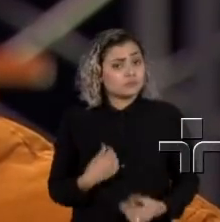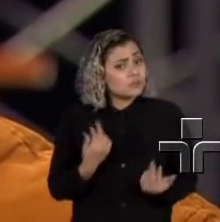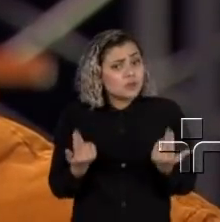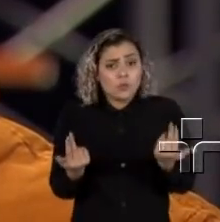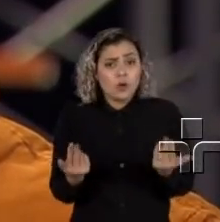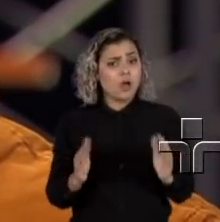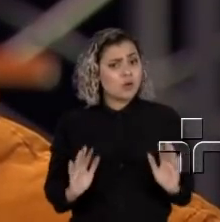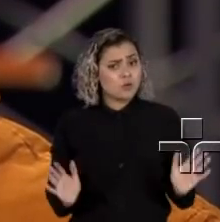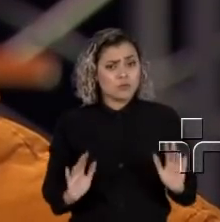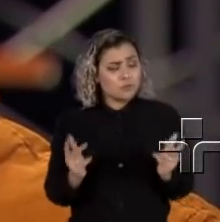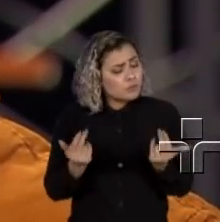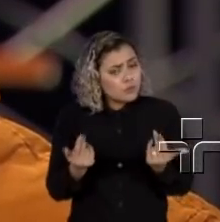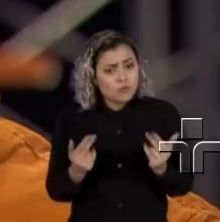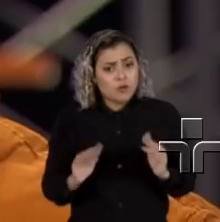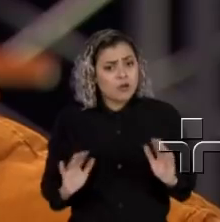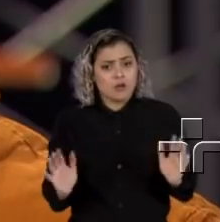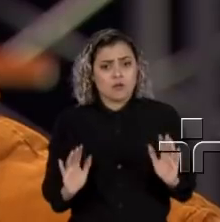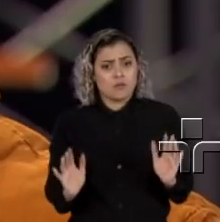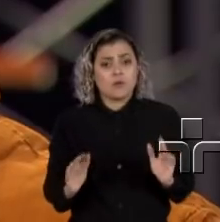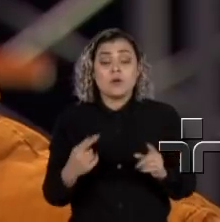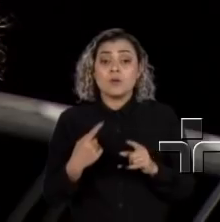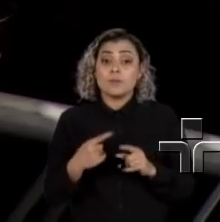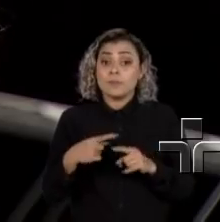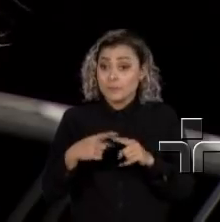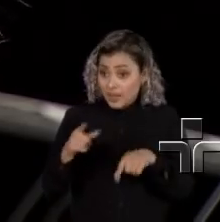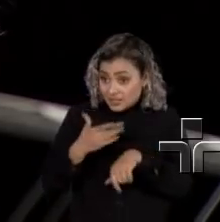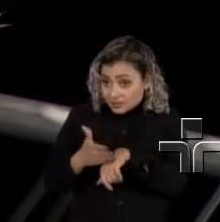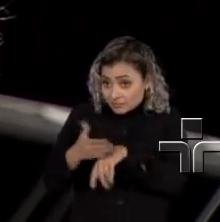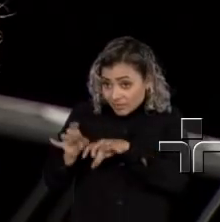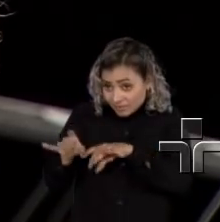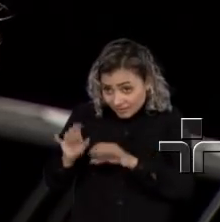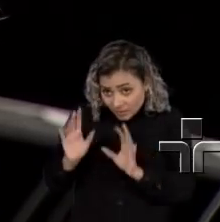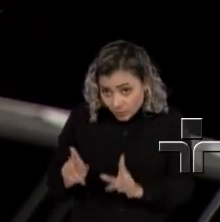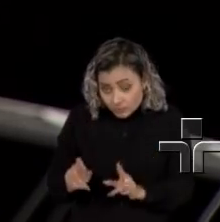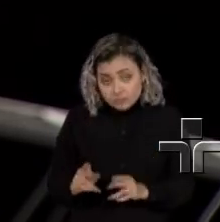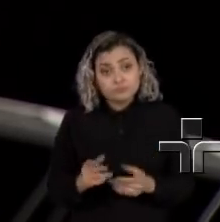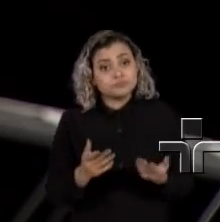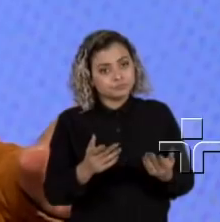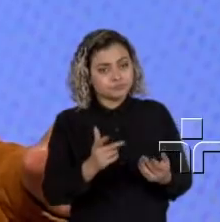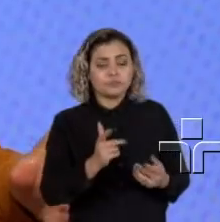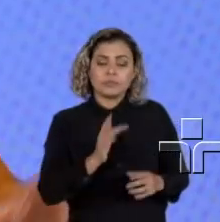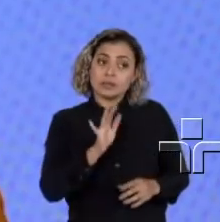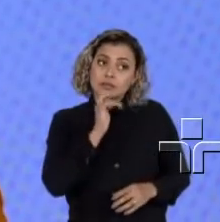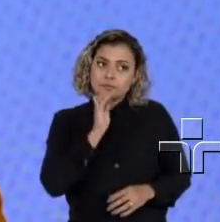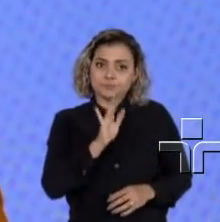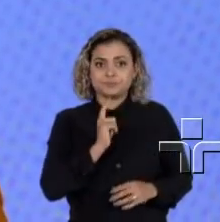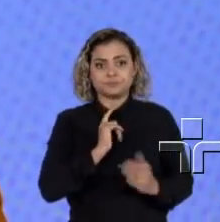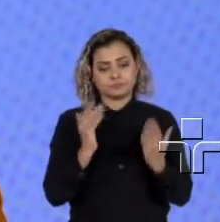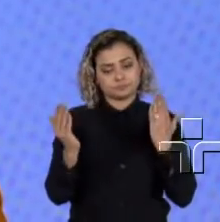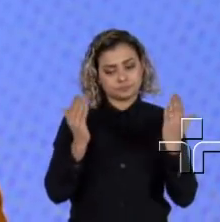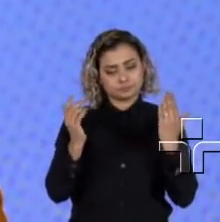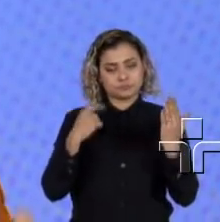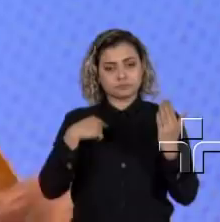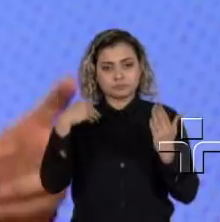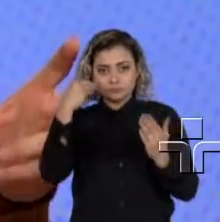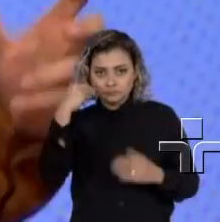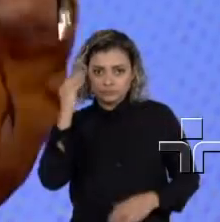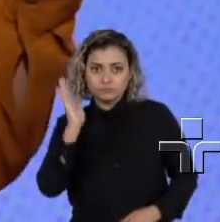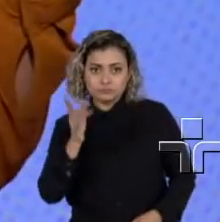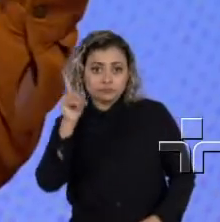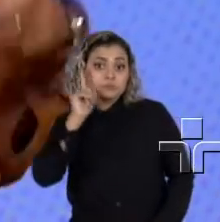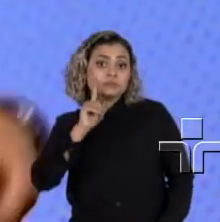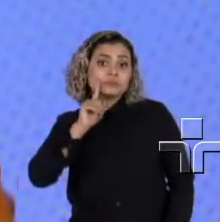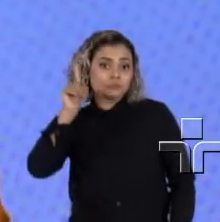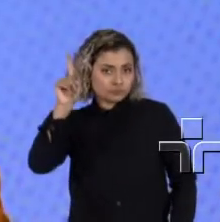Vernei, assim, no sentido só, eu acho que... De demanda técnica? Eu acho que, assim, tem uma... Pelo menos, assim, esses dois que eu fiz,